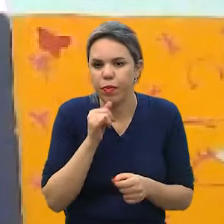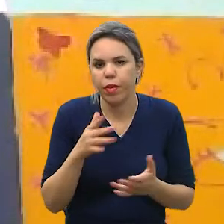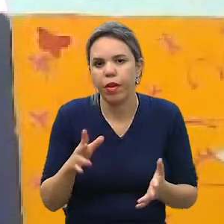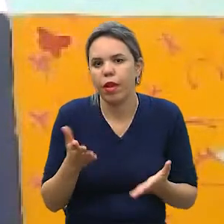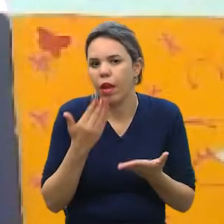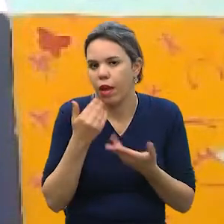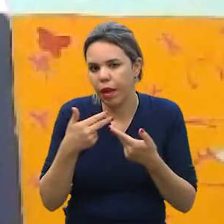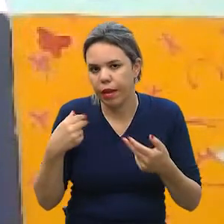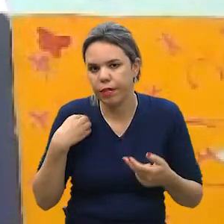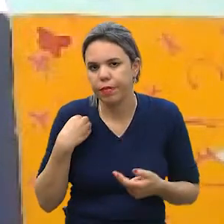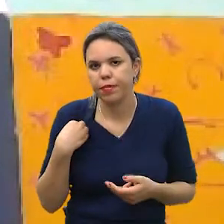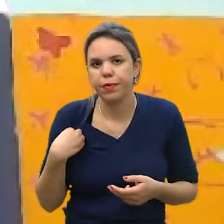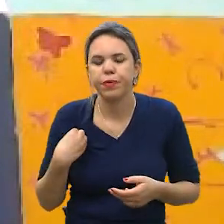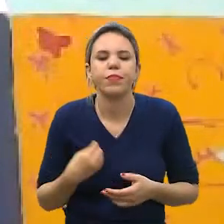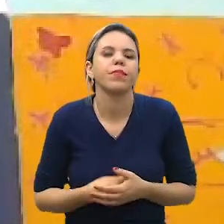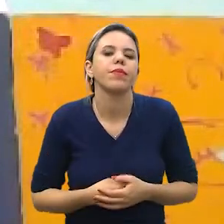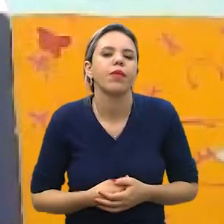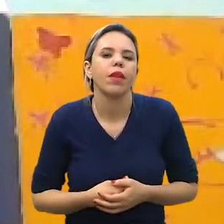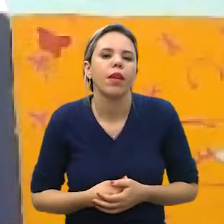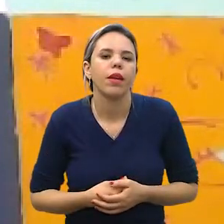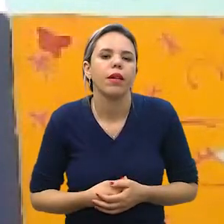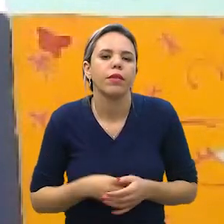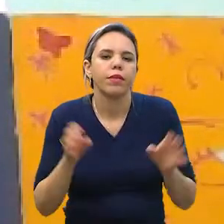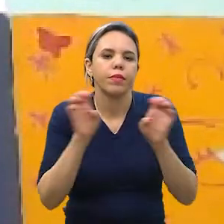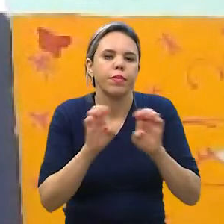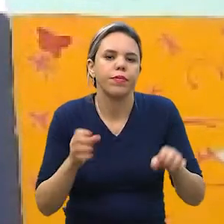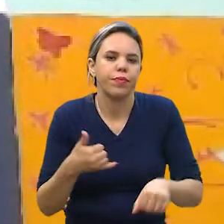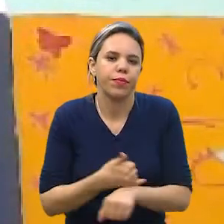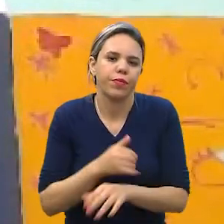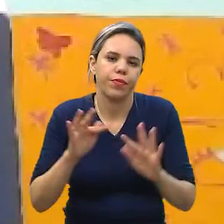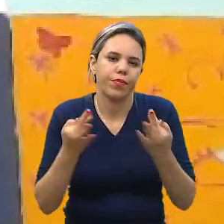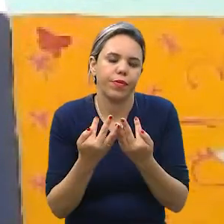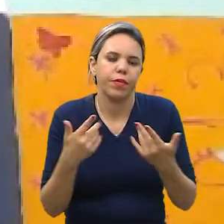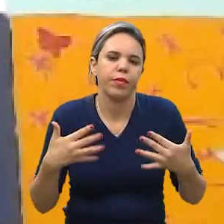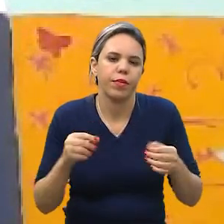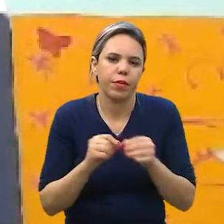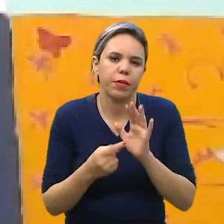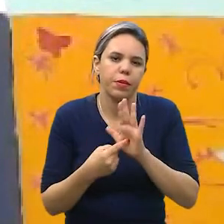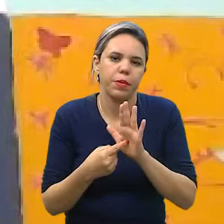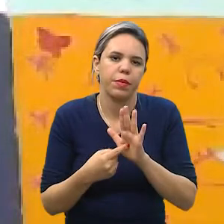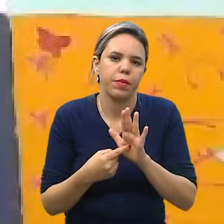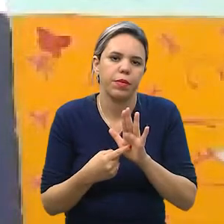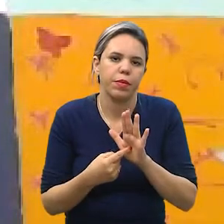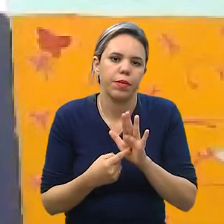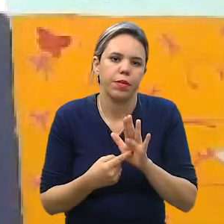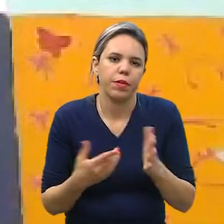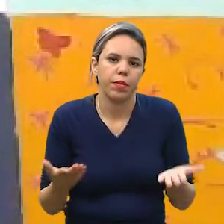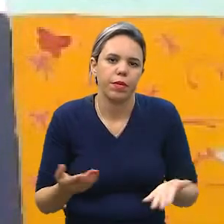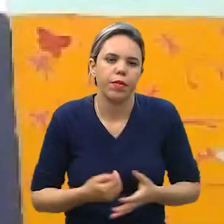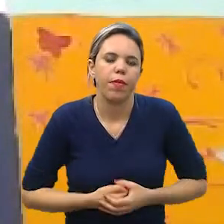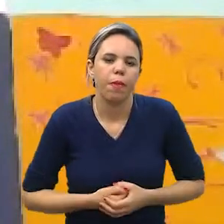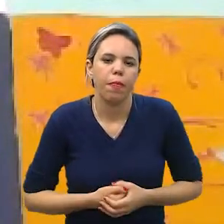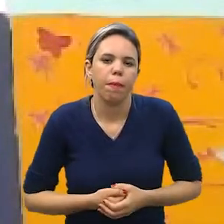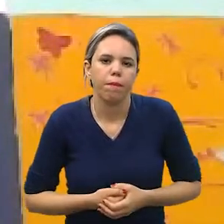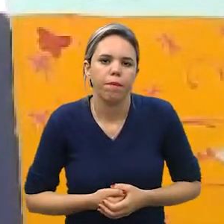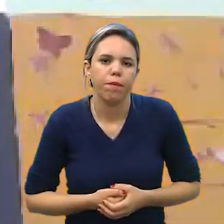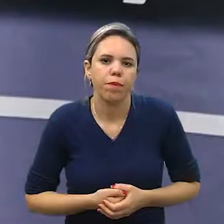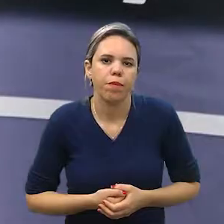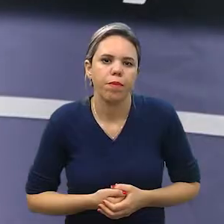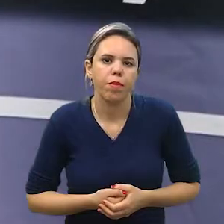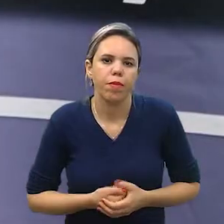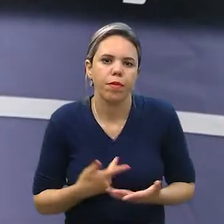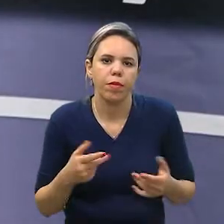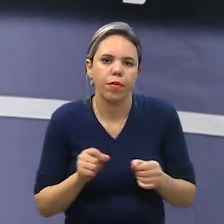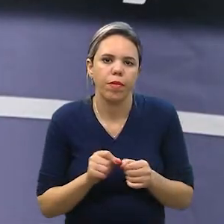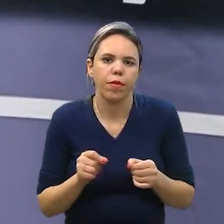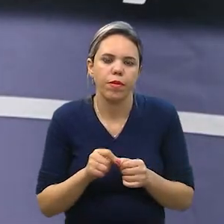questão da alimentação, a questão da infraestrutura familiar, tudo isso aparece muito latente agora. Isso é uma